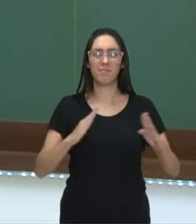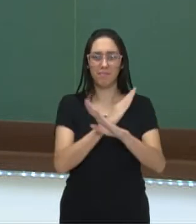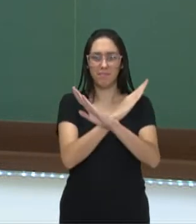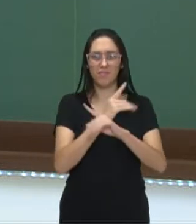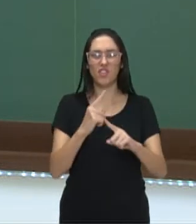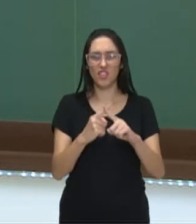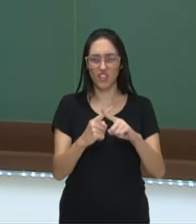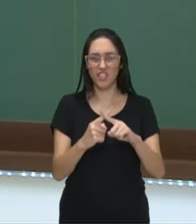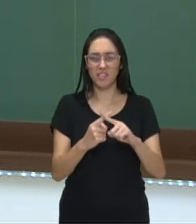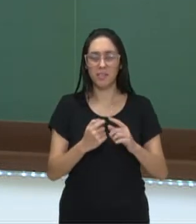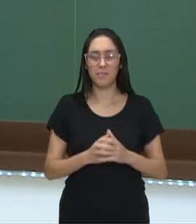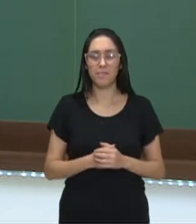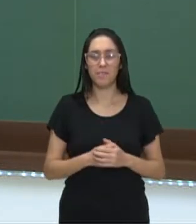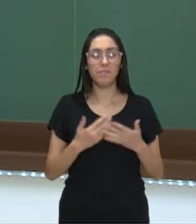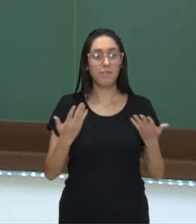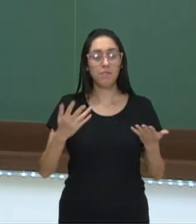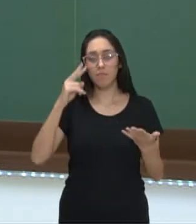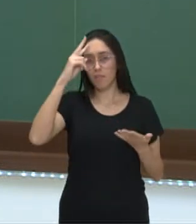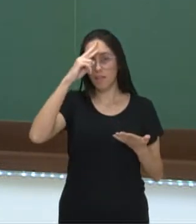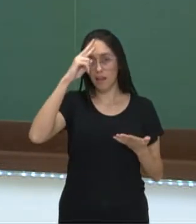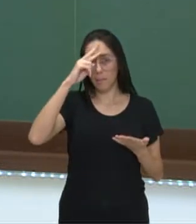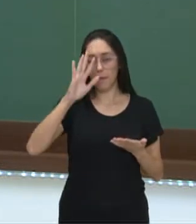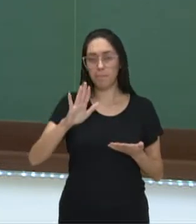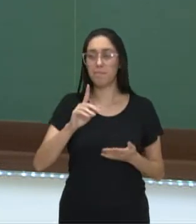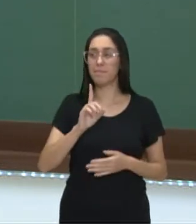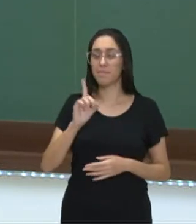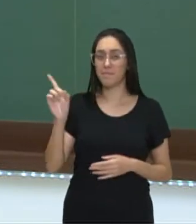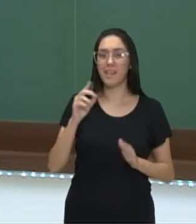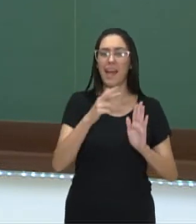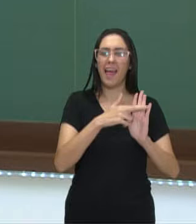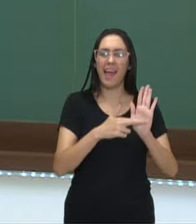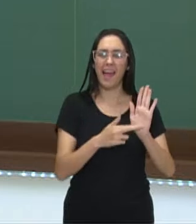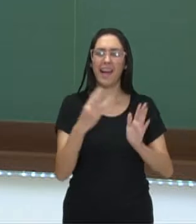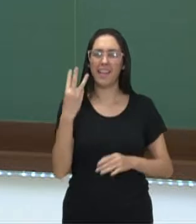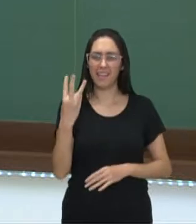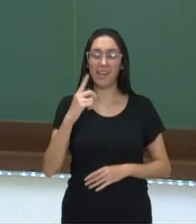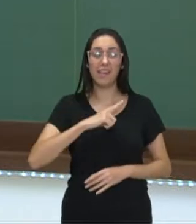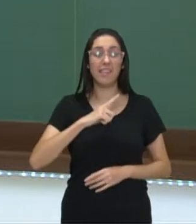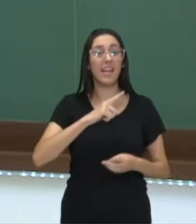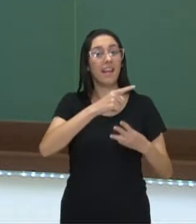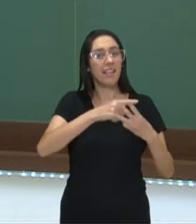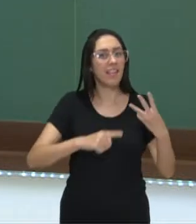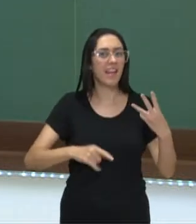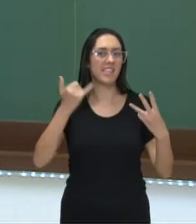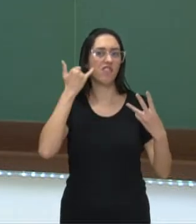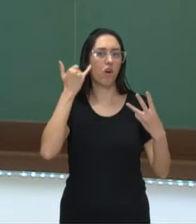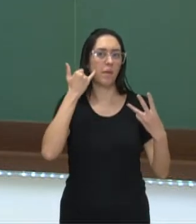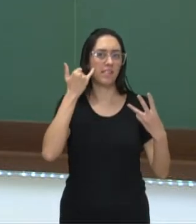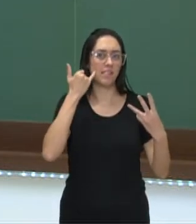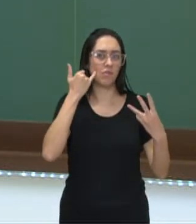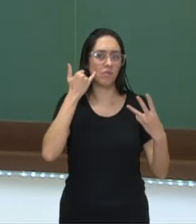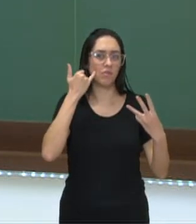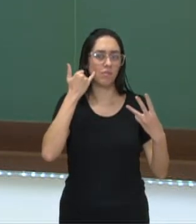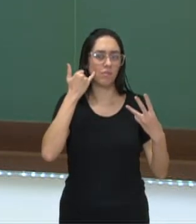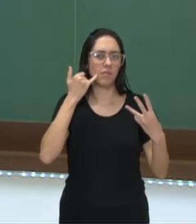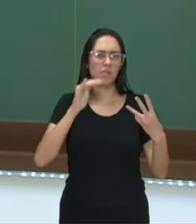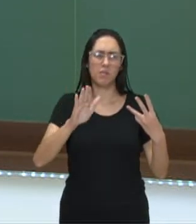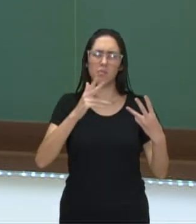ok? Então, só para relembrar, eu tenho uma regra de 3, onde eu tenho 3 informações. Só que parece que eu só tenho